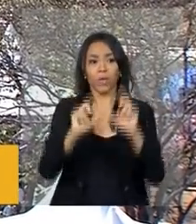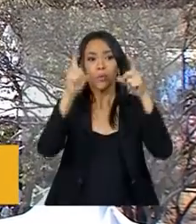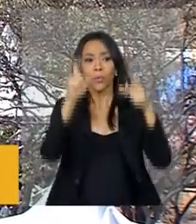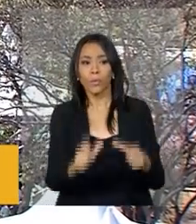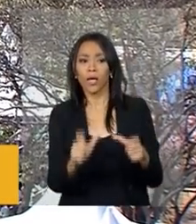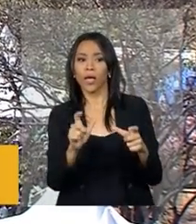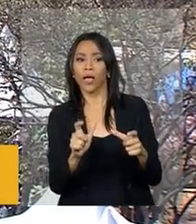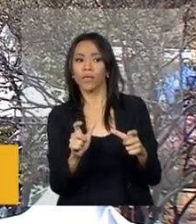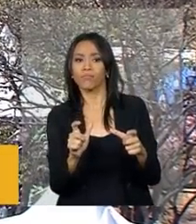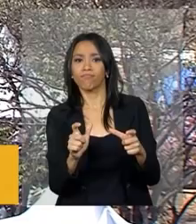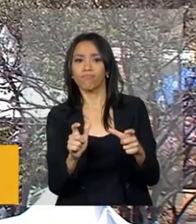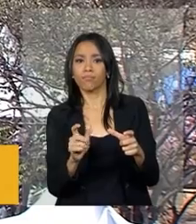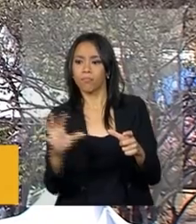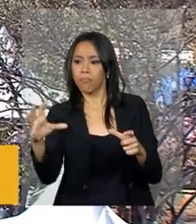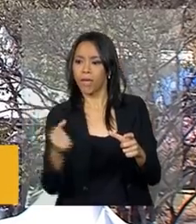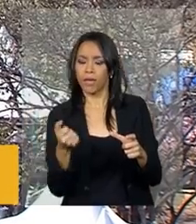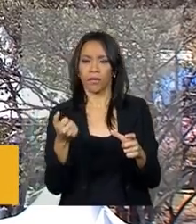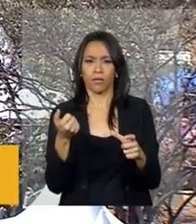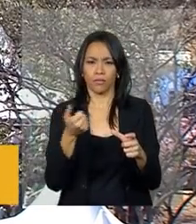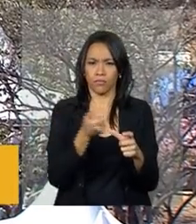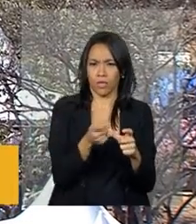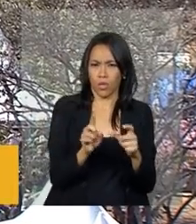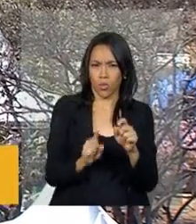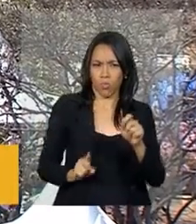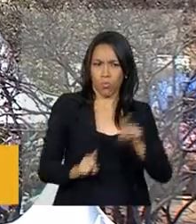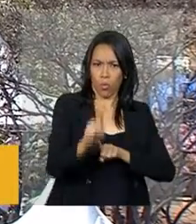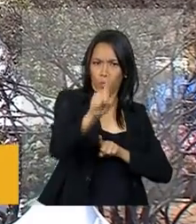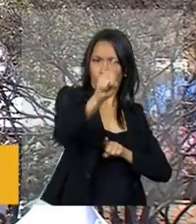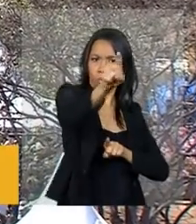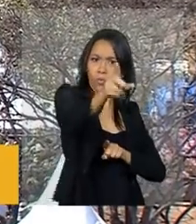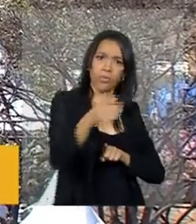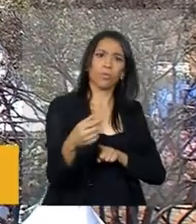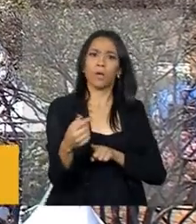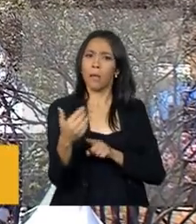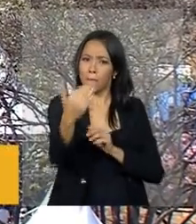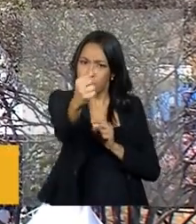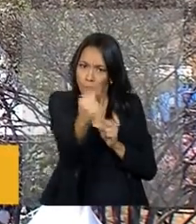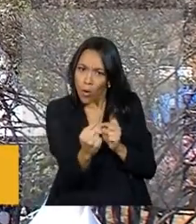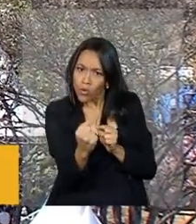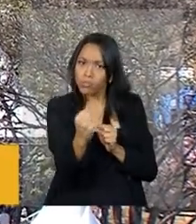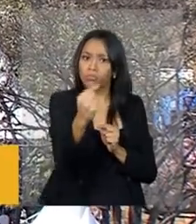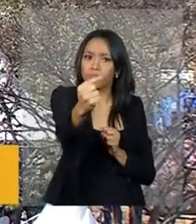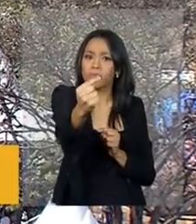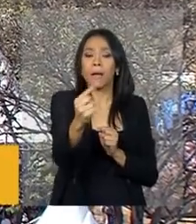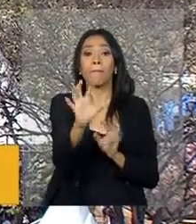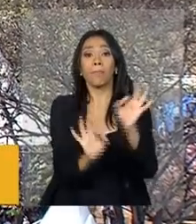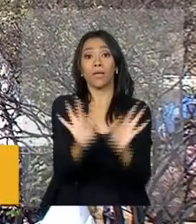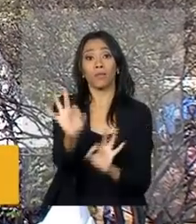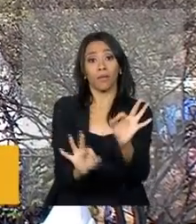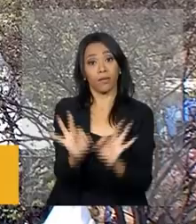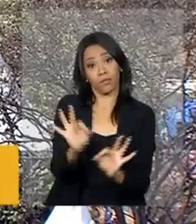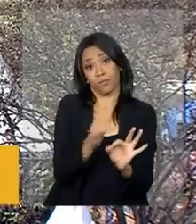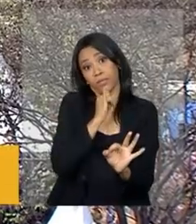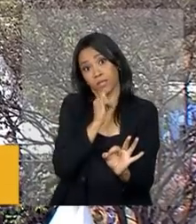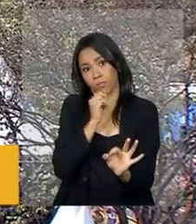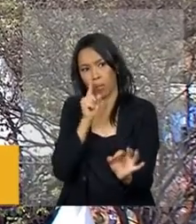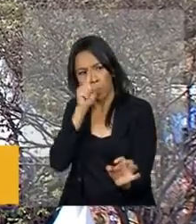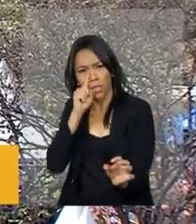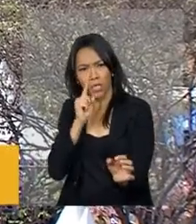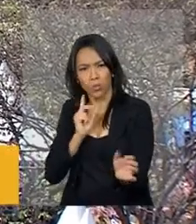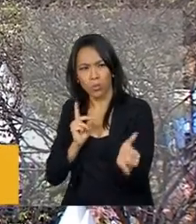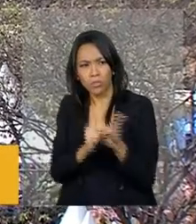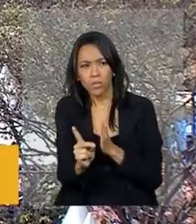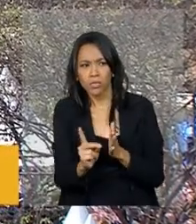ele faz os fogos longínquos e fogos curtos, preparando o desembocar, por exemplo, de um ataque, né?